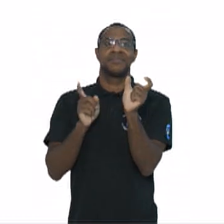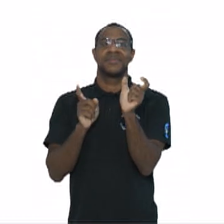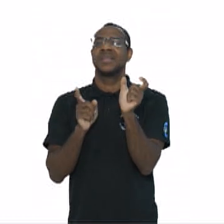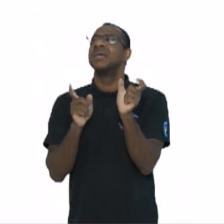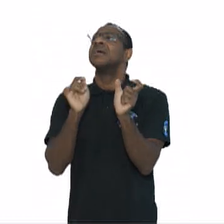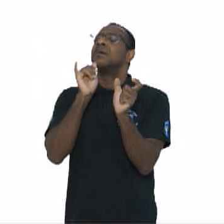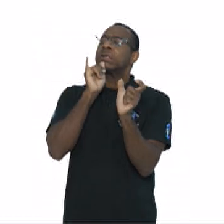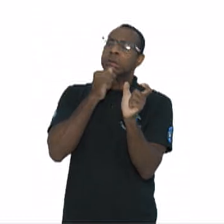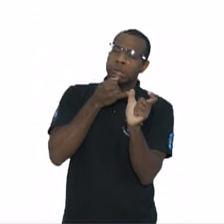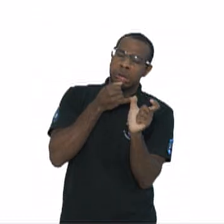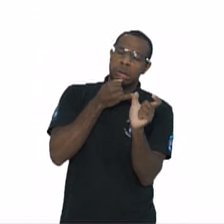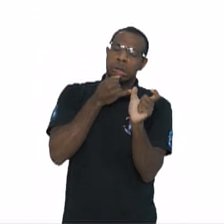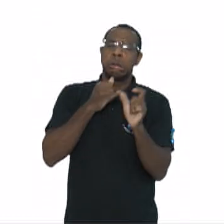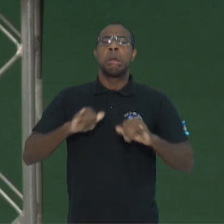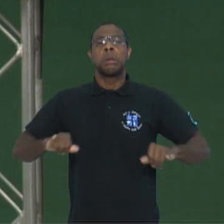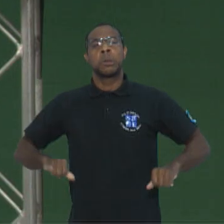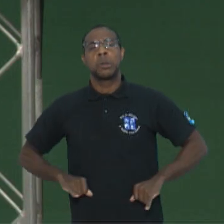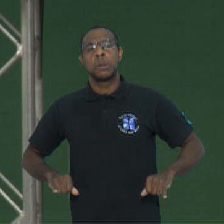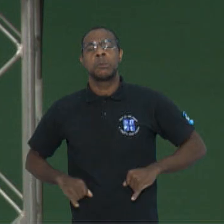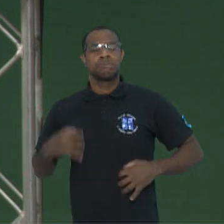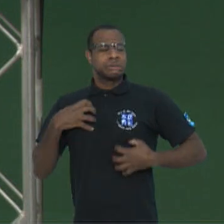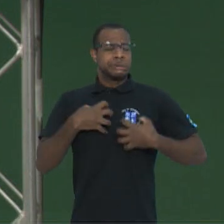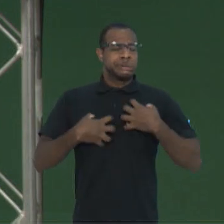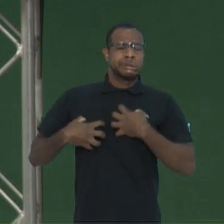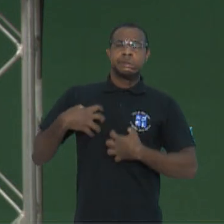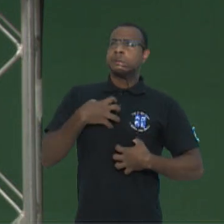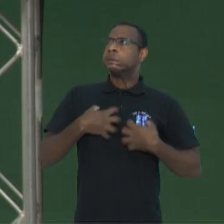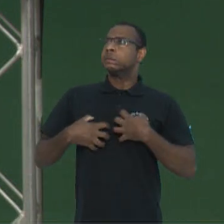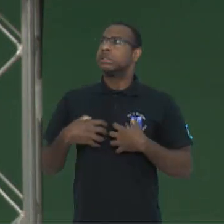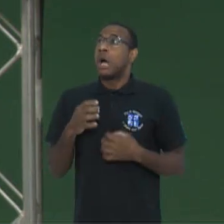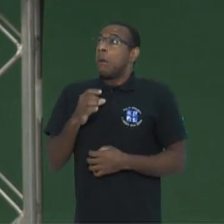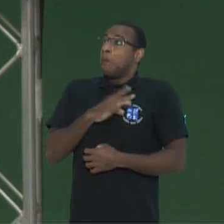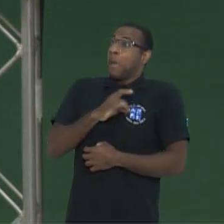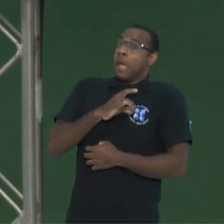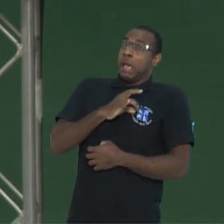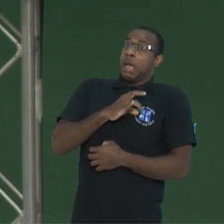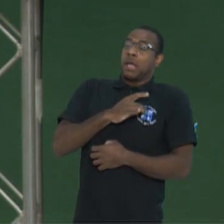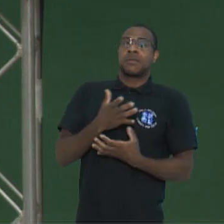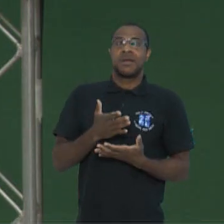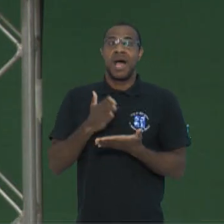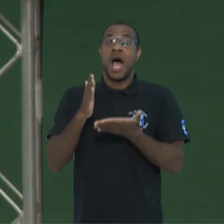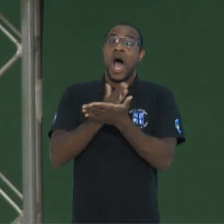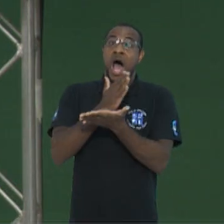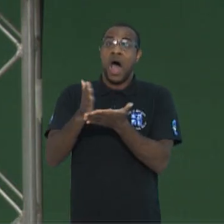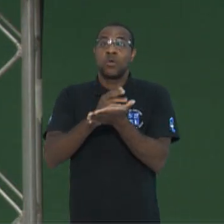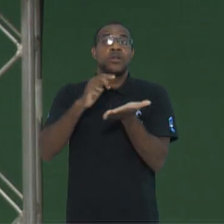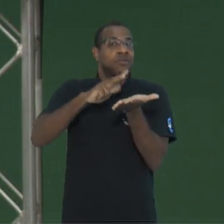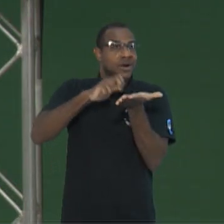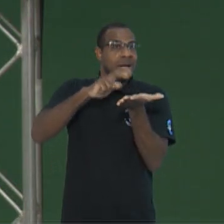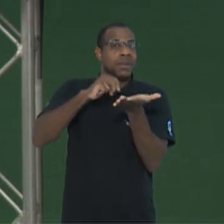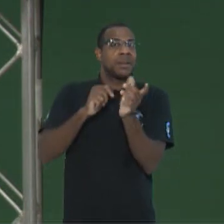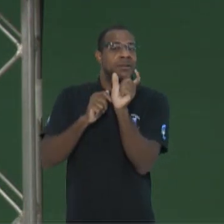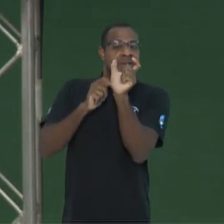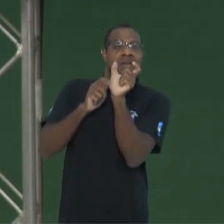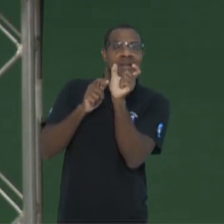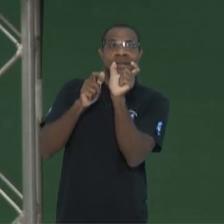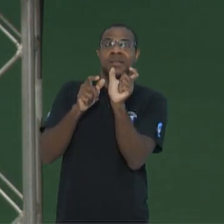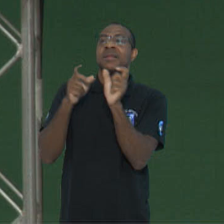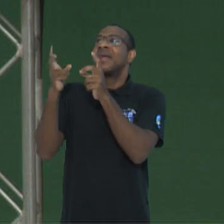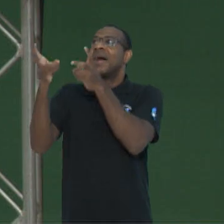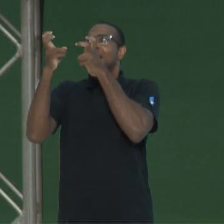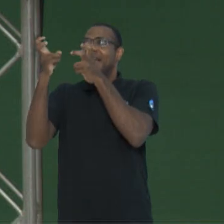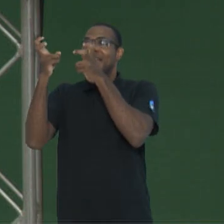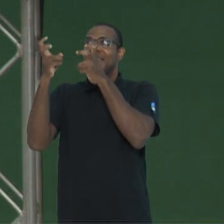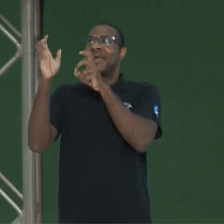Tristeza, dor, angústia, medo. São alguns dos vocabulários que a gente pode ter observando essa imagem.